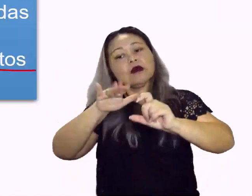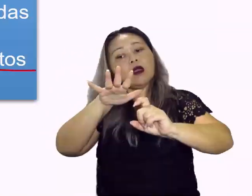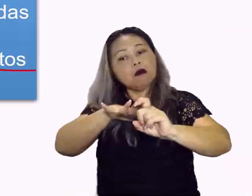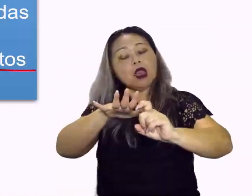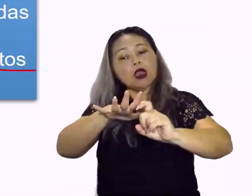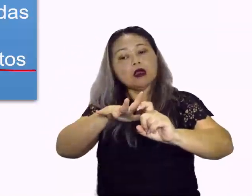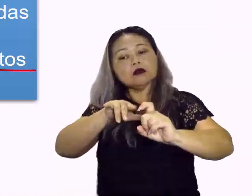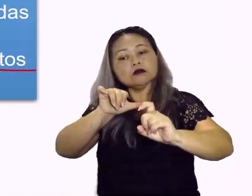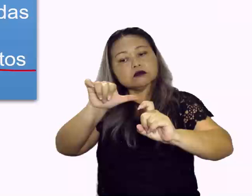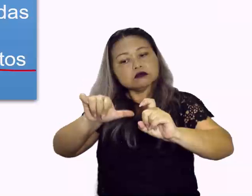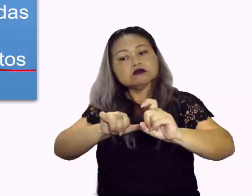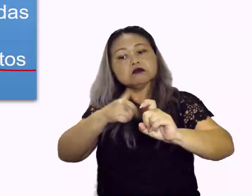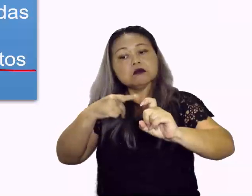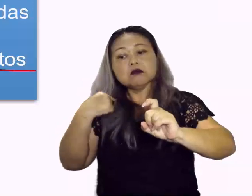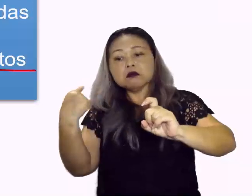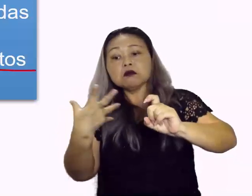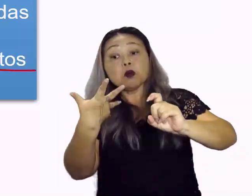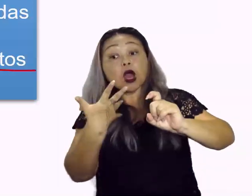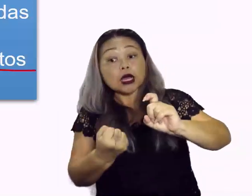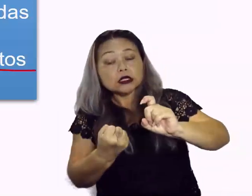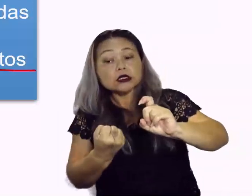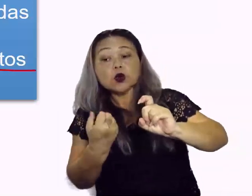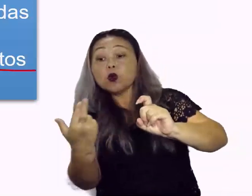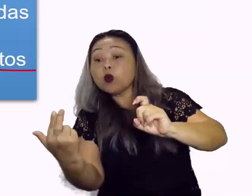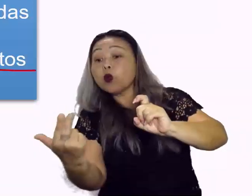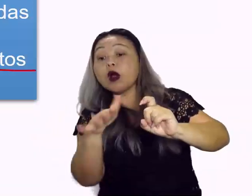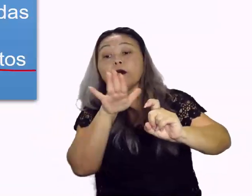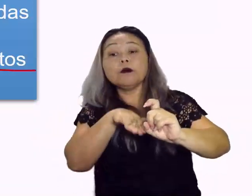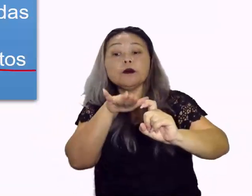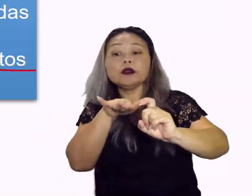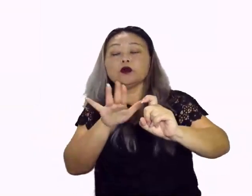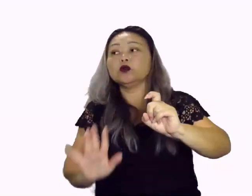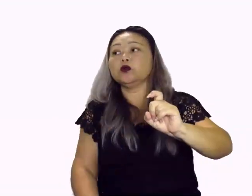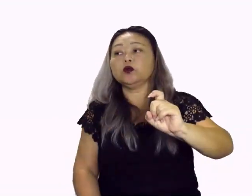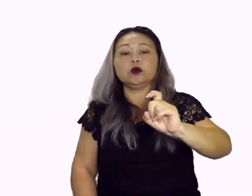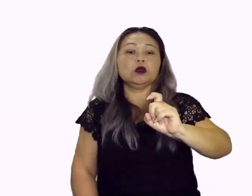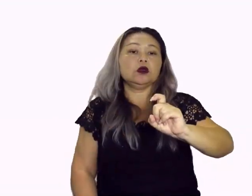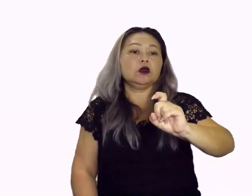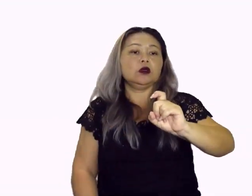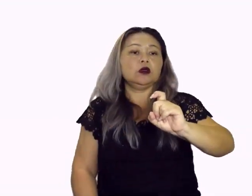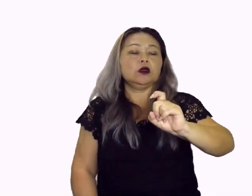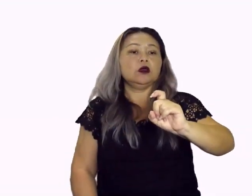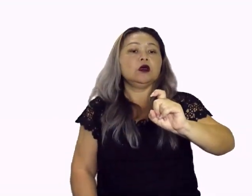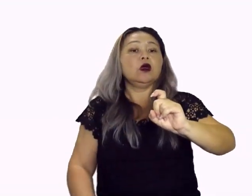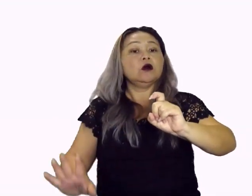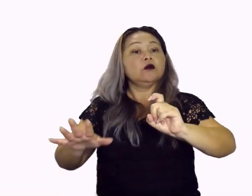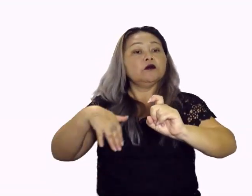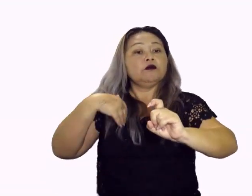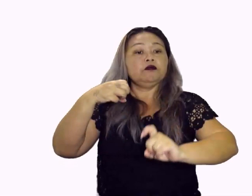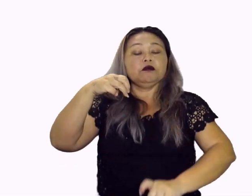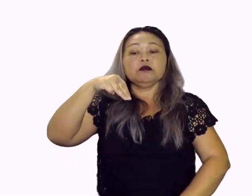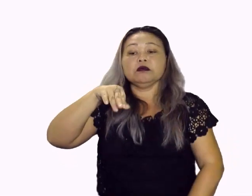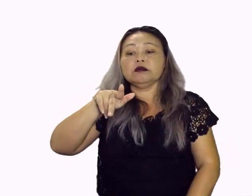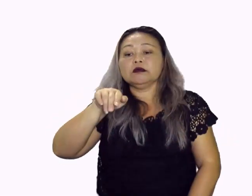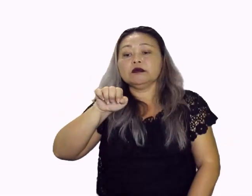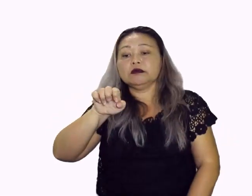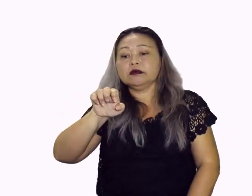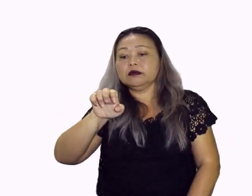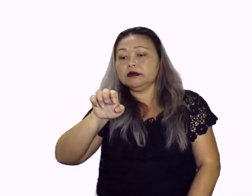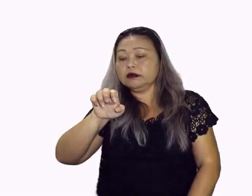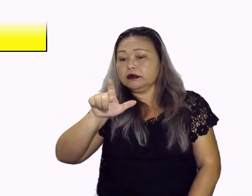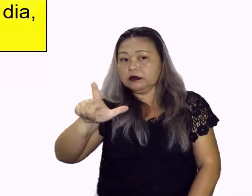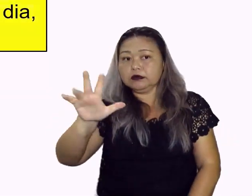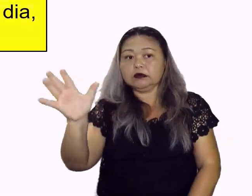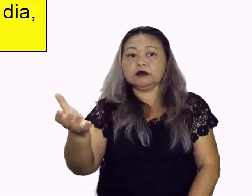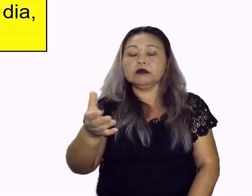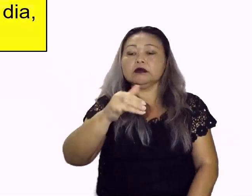pra gente. Muito interessante isso, né? Vamos lá? Ó, Michael José